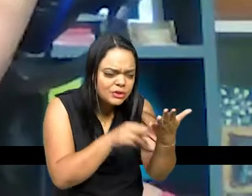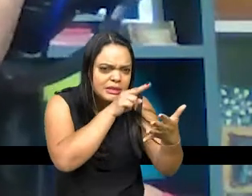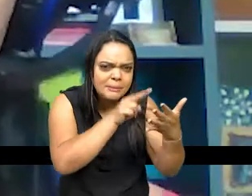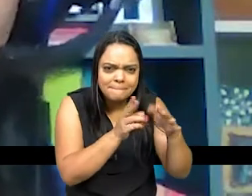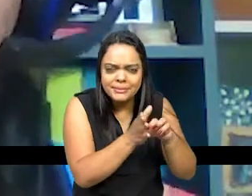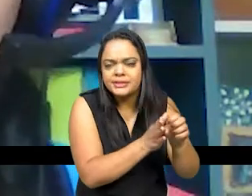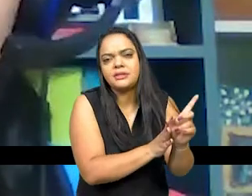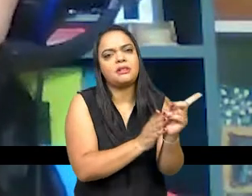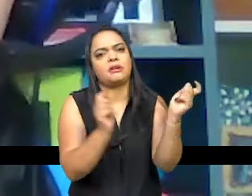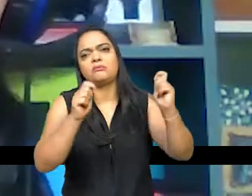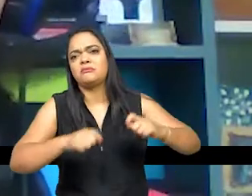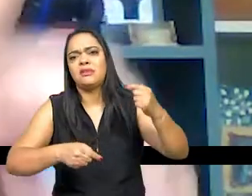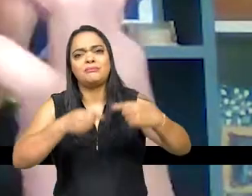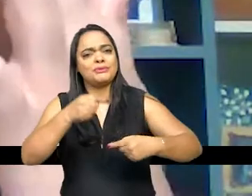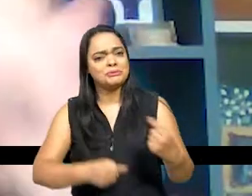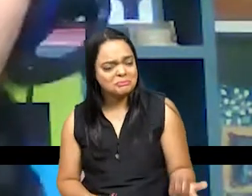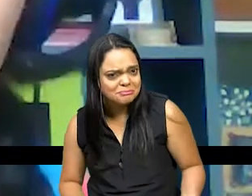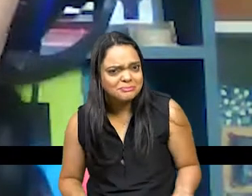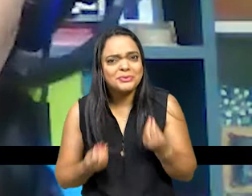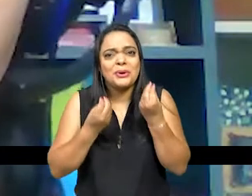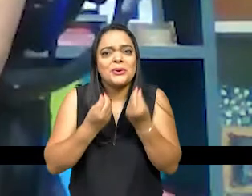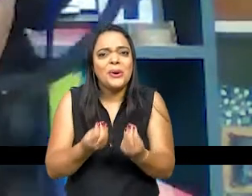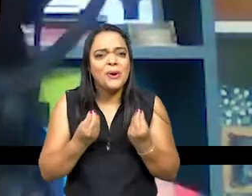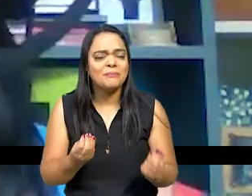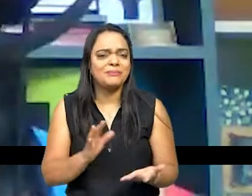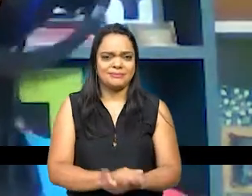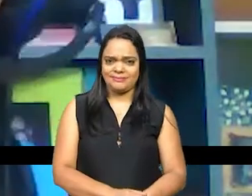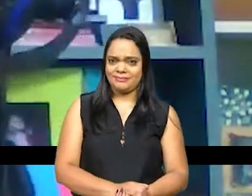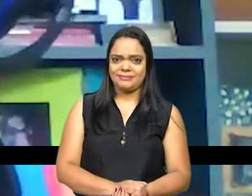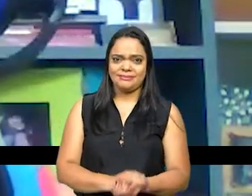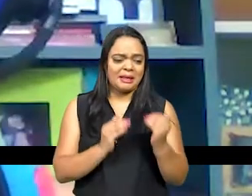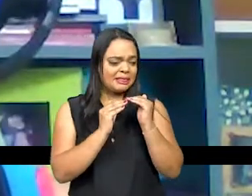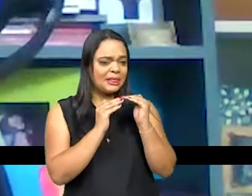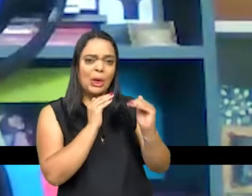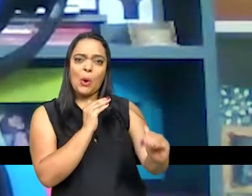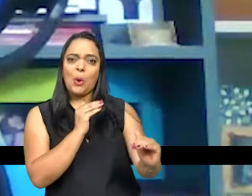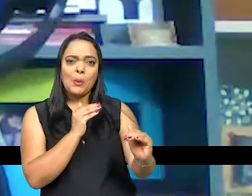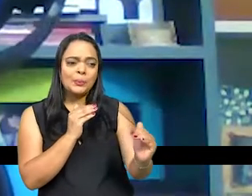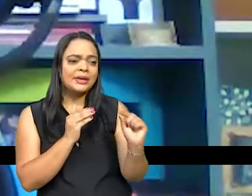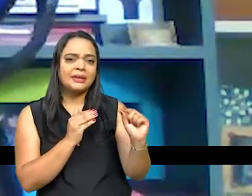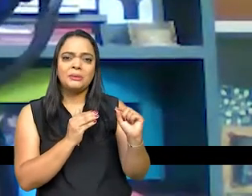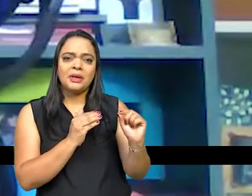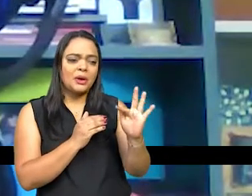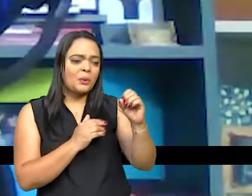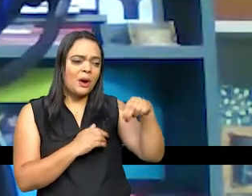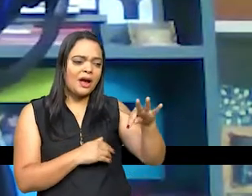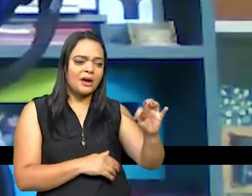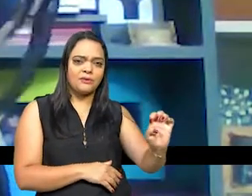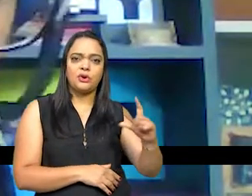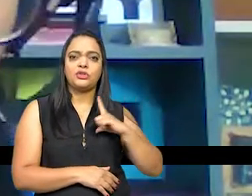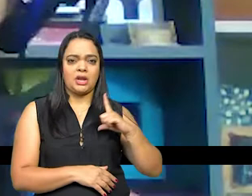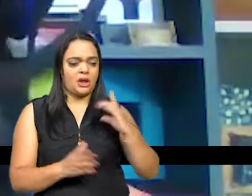certos conceitos, porque a gente simplesmente não consegue nem encaixá-los na fonte que a gente está consultando, né? Então, embora a gente tenha